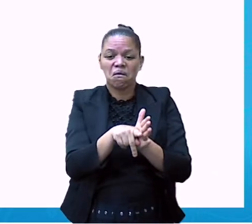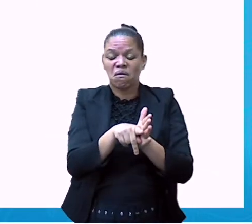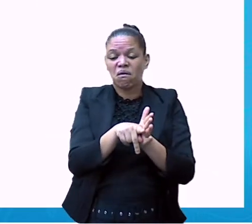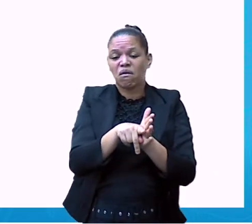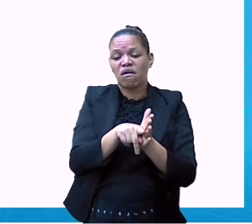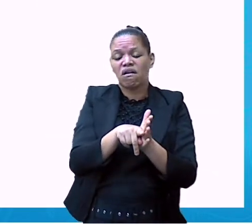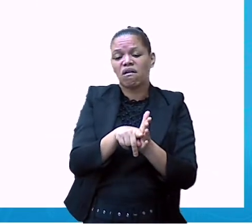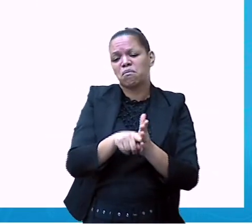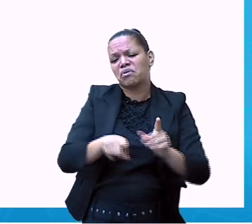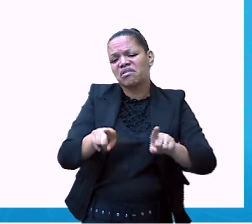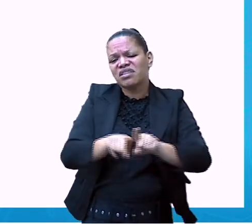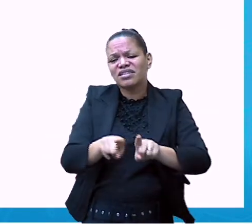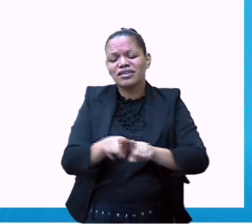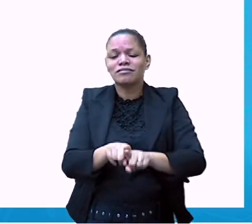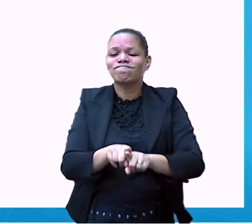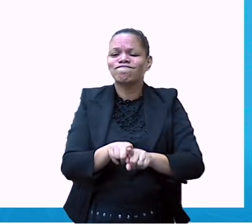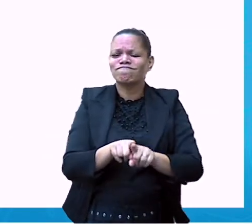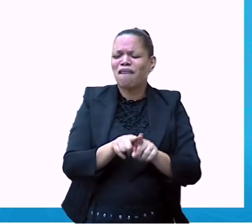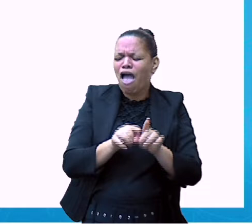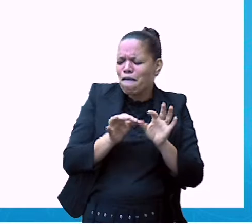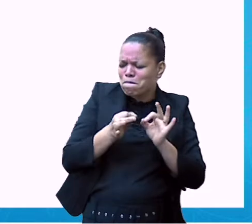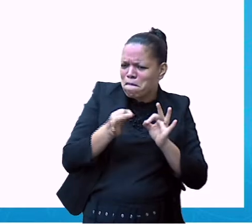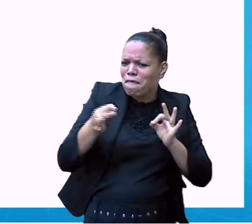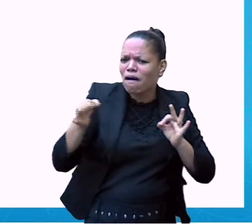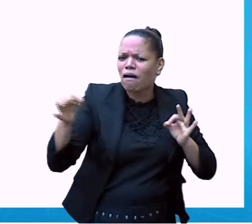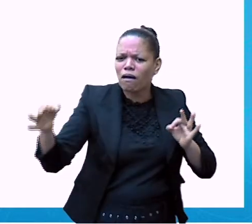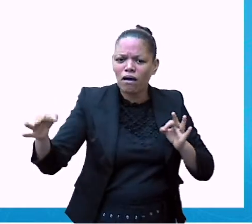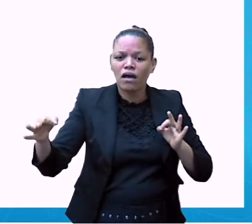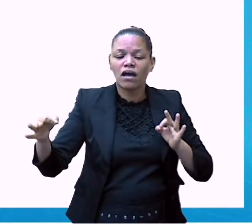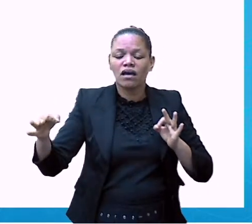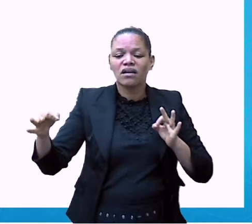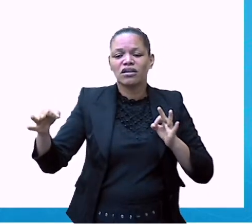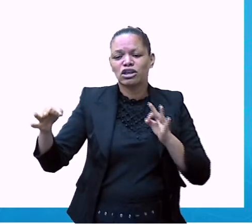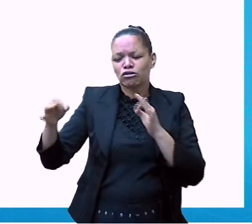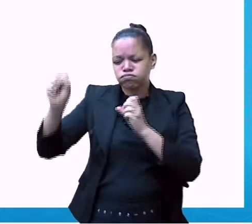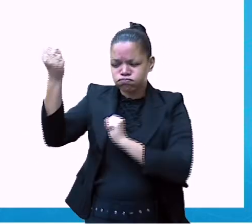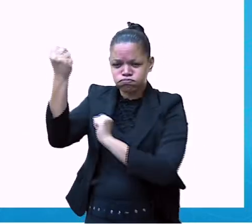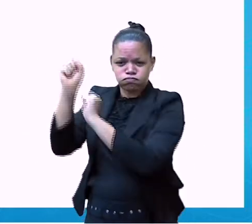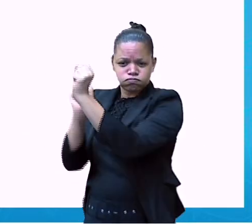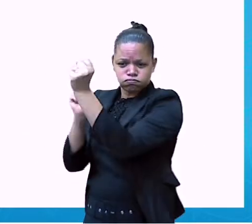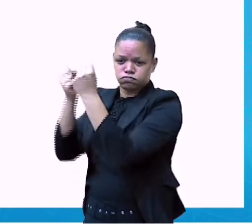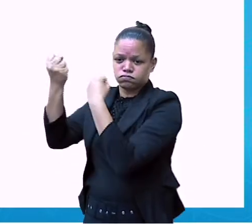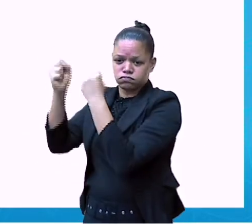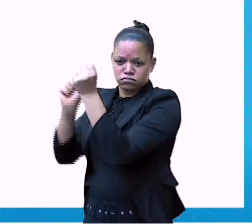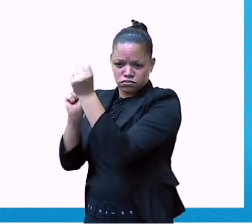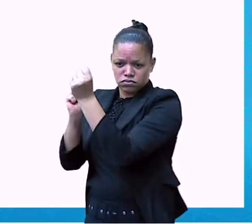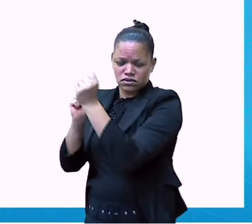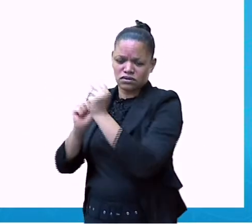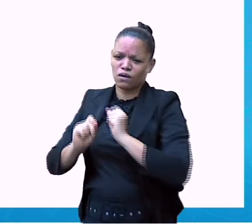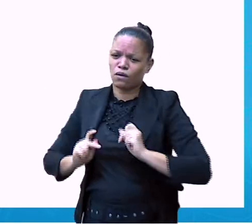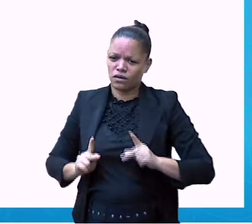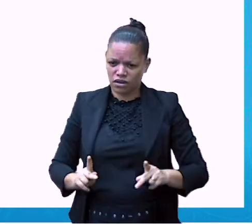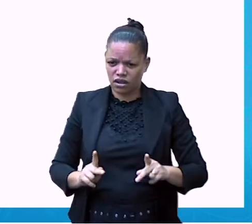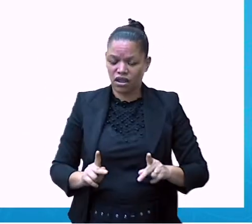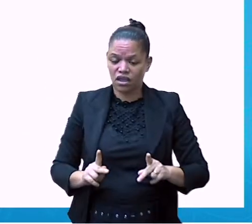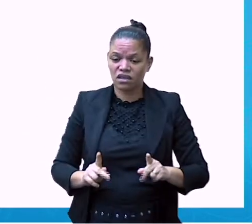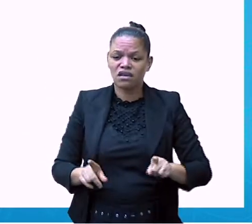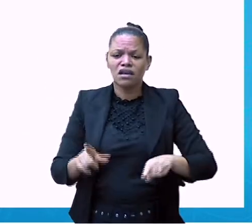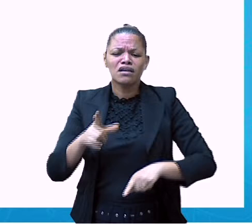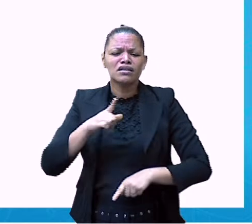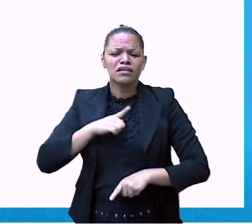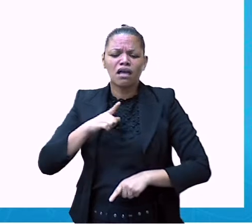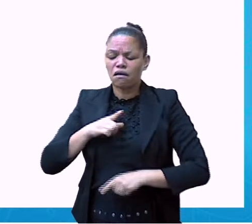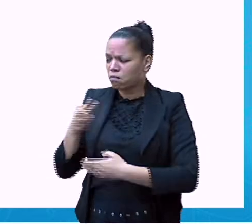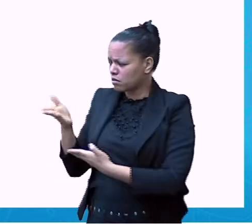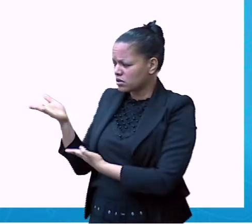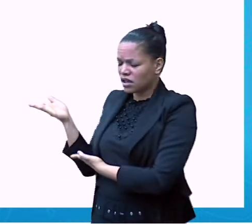representa com essa barra aqui, a indústria, que a indústria, ela polui muito mais